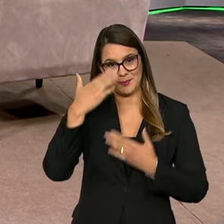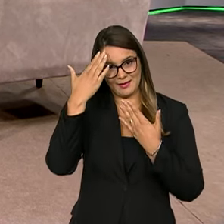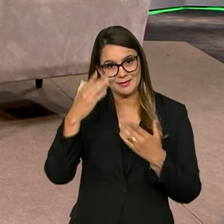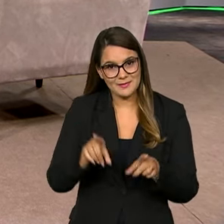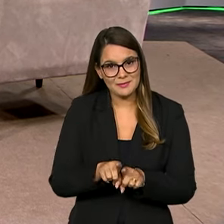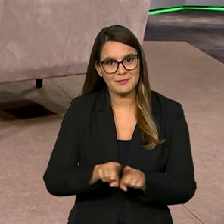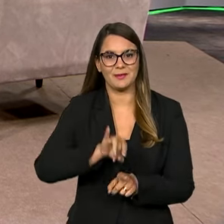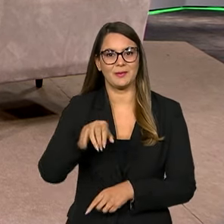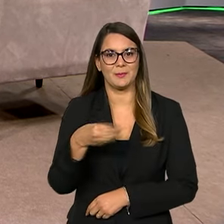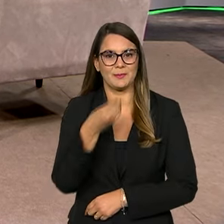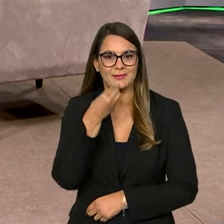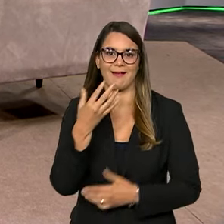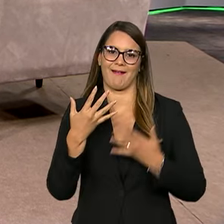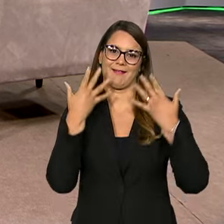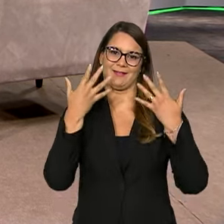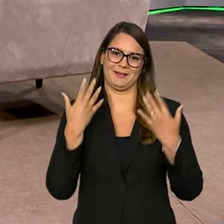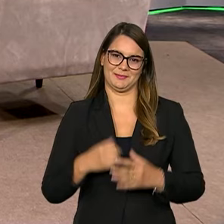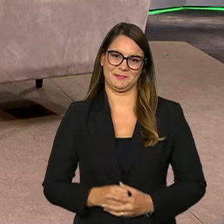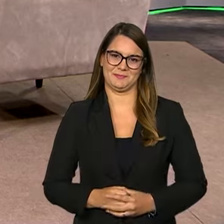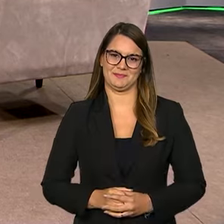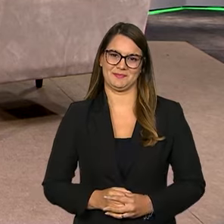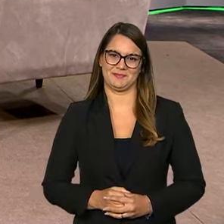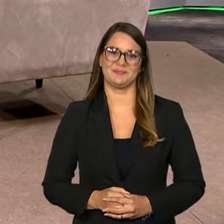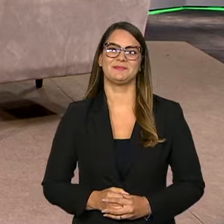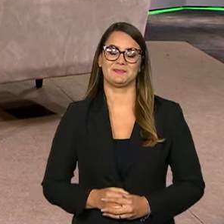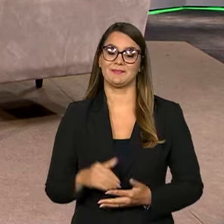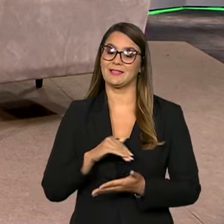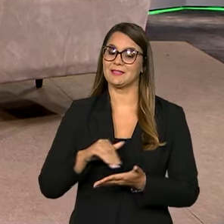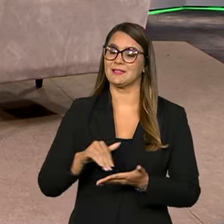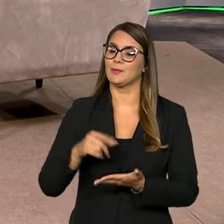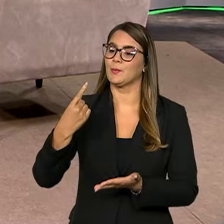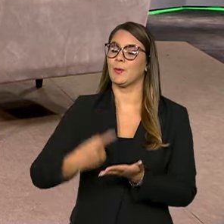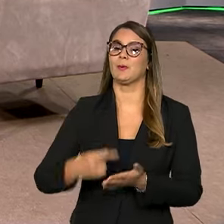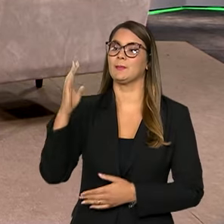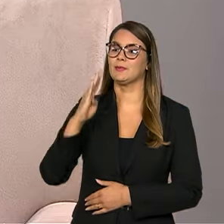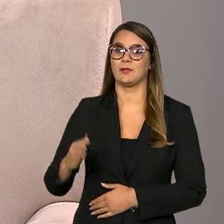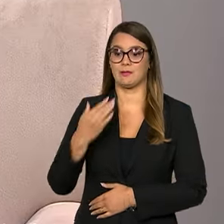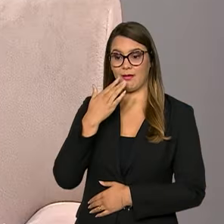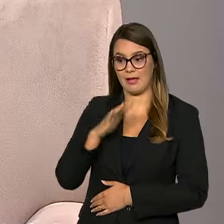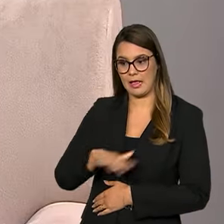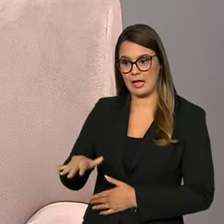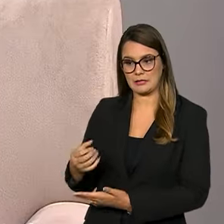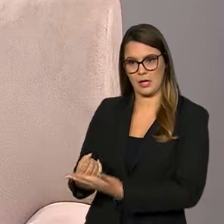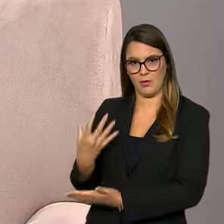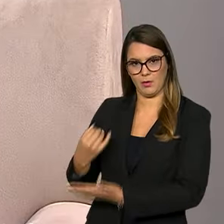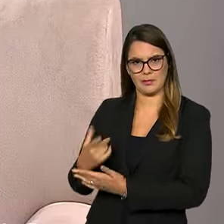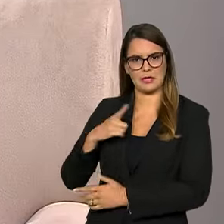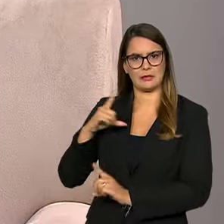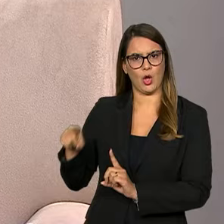também a oportunidade uma alegria est aqui secretário o compromisso Nacional criança alfabetizada tem como